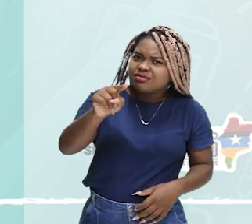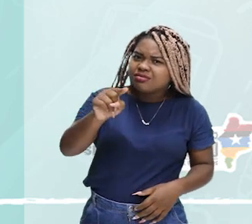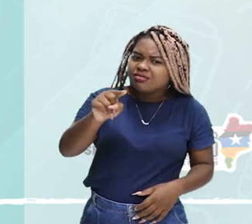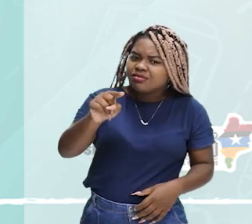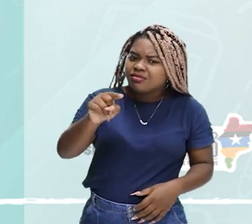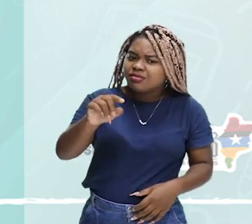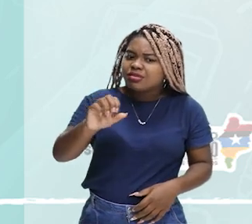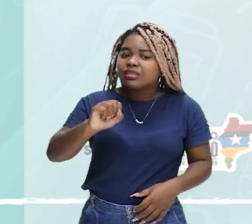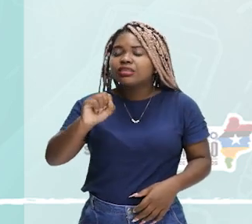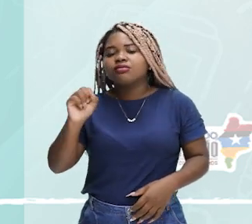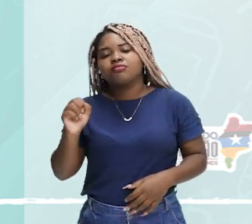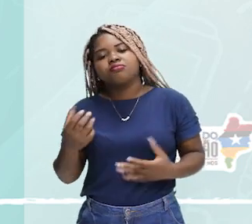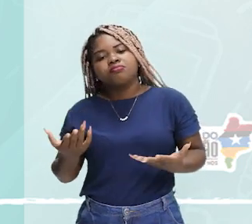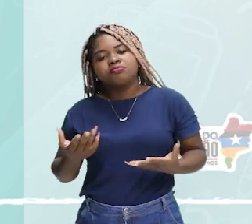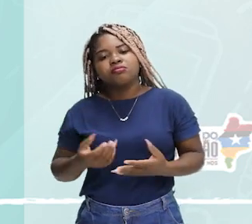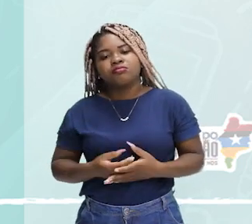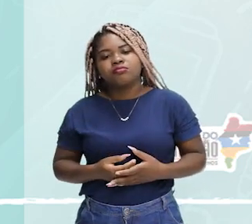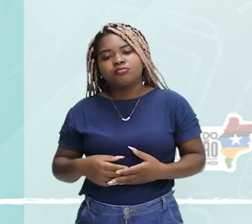errada? Vamos ver?